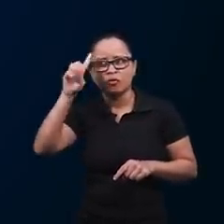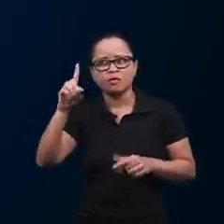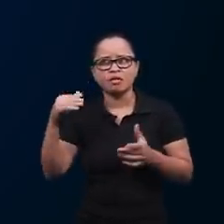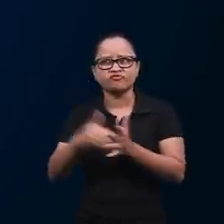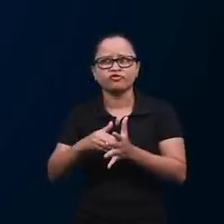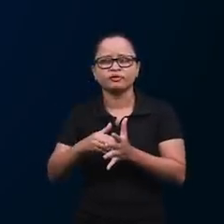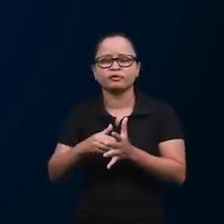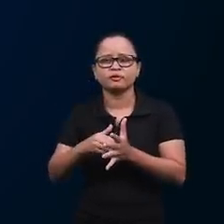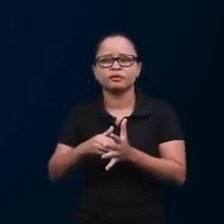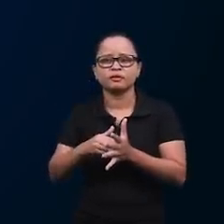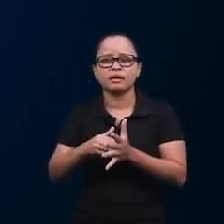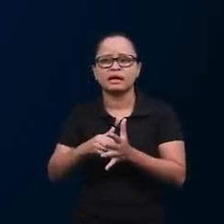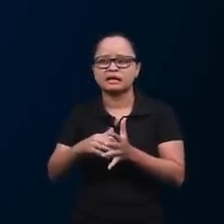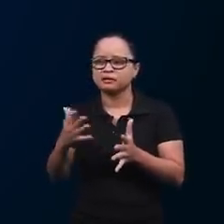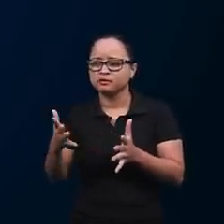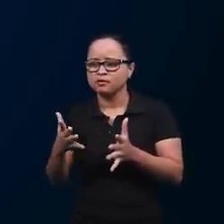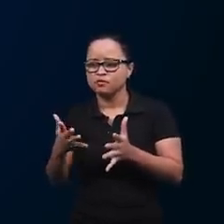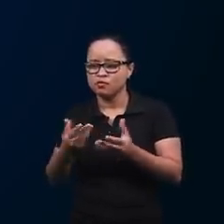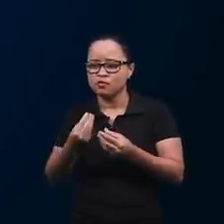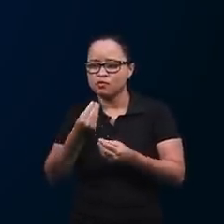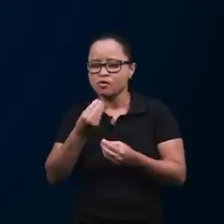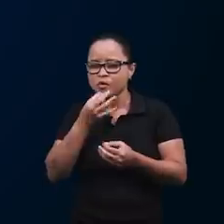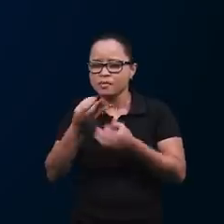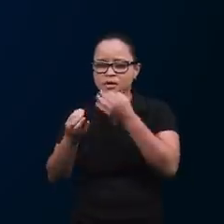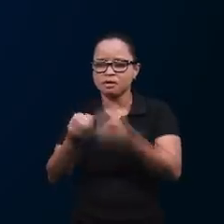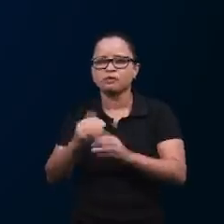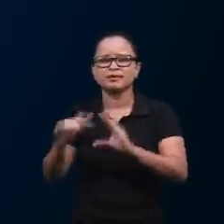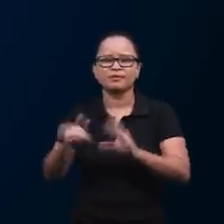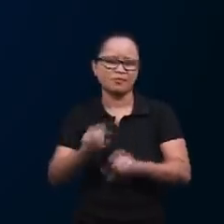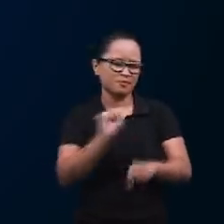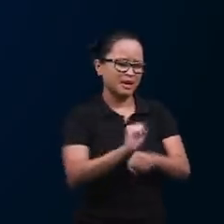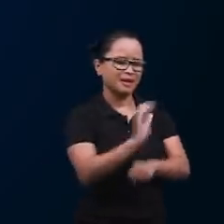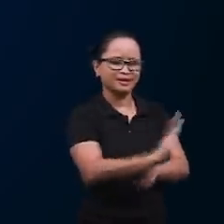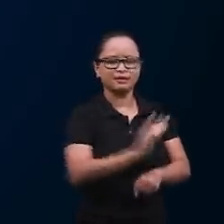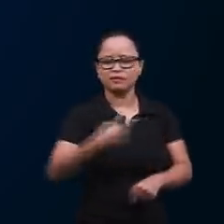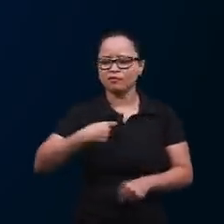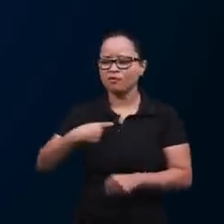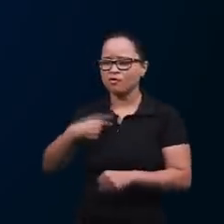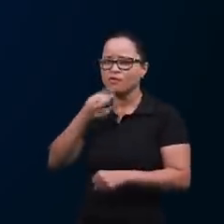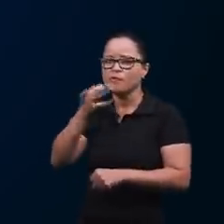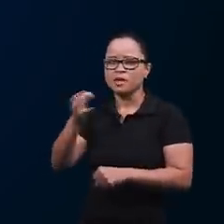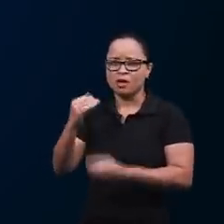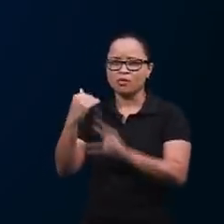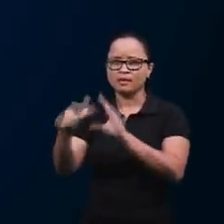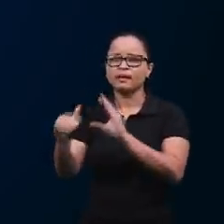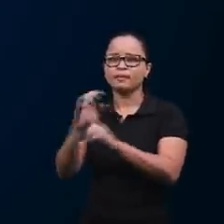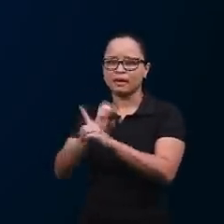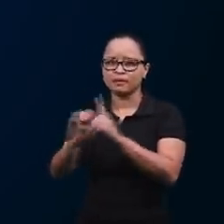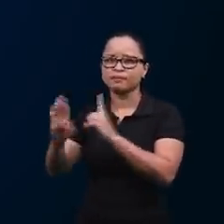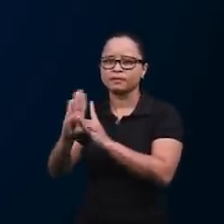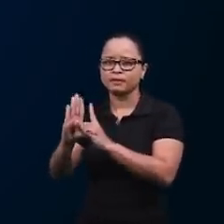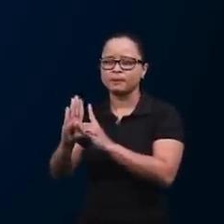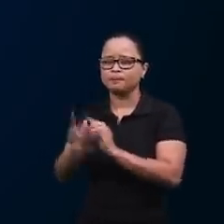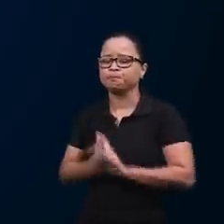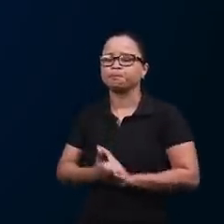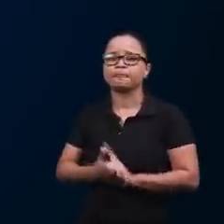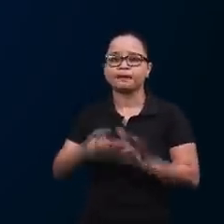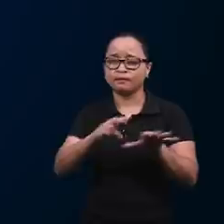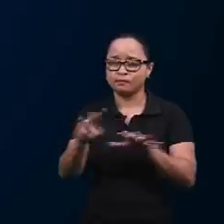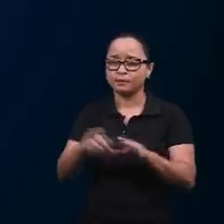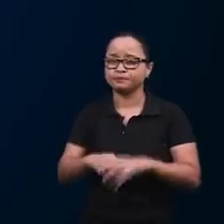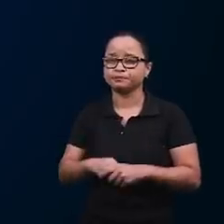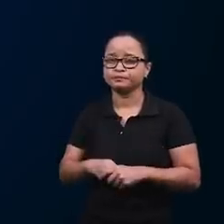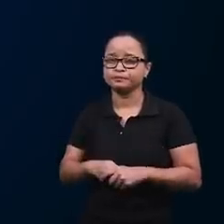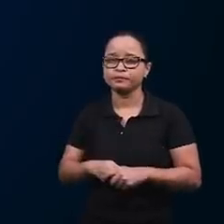o seguinte hoje é o último dia de mandar a minha contribuição eu vou para tudo e vou mandar minha contribuição para escola bíblica